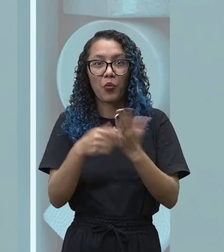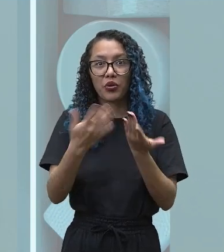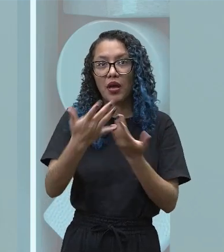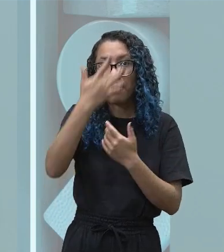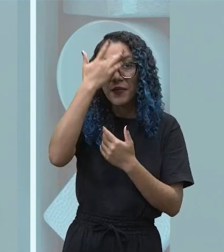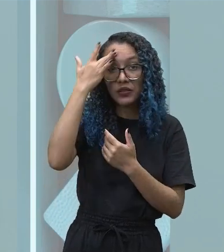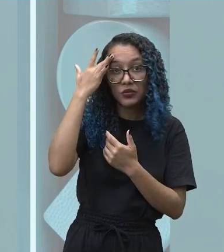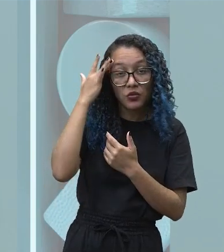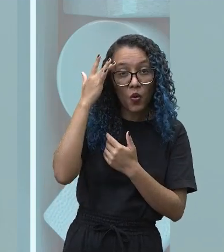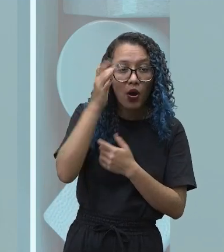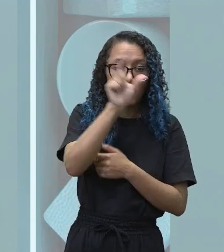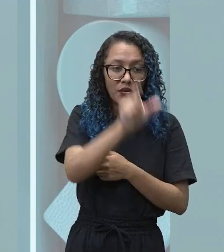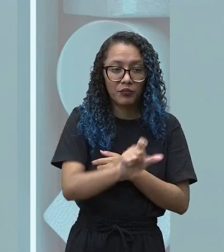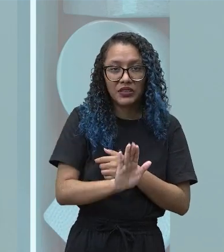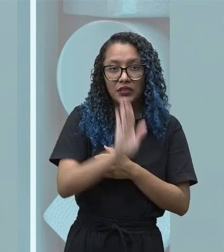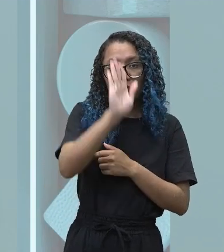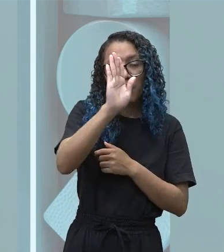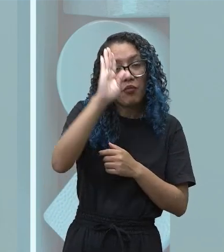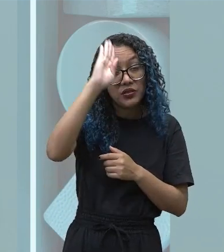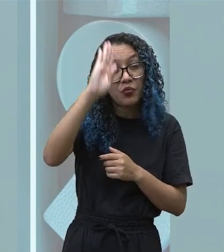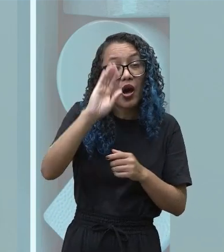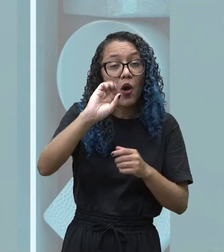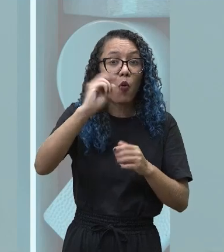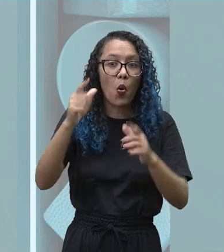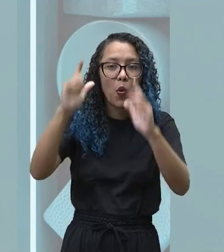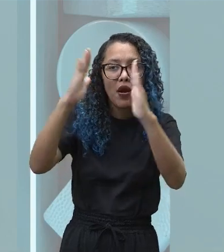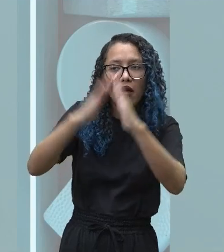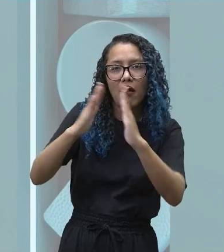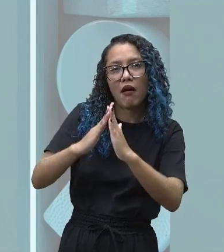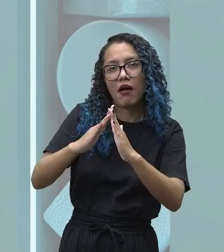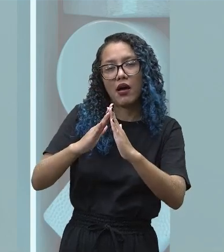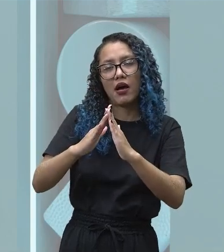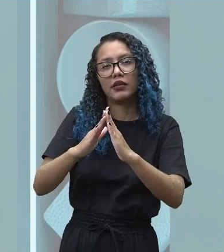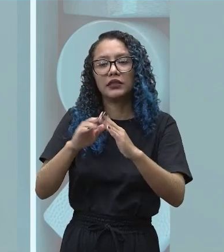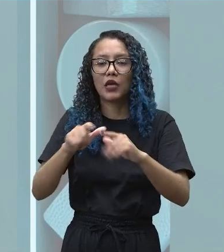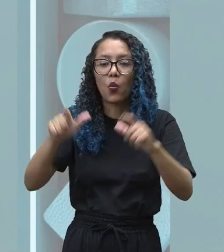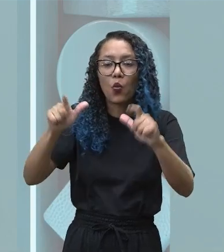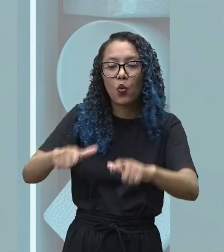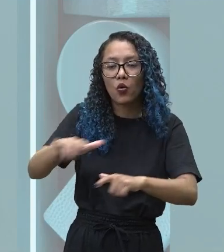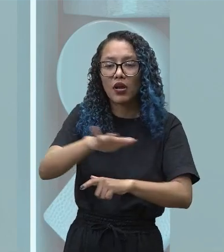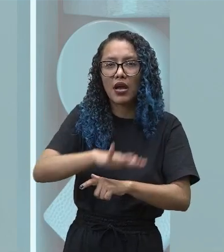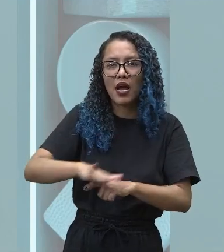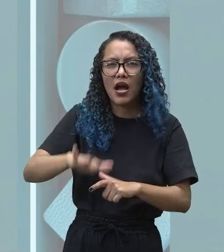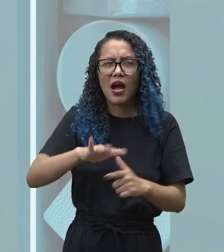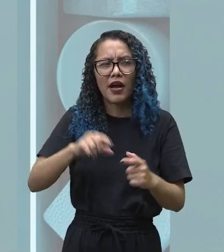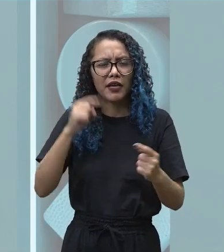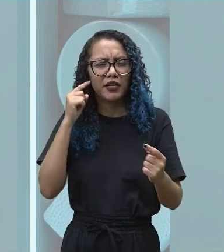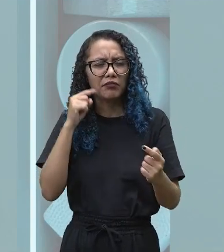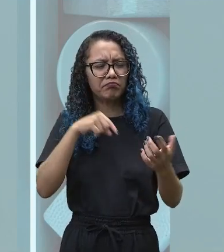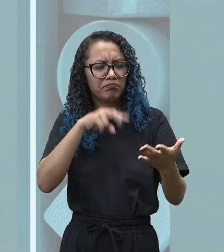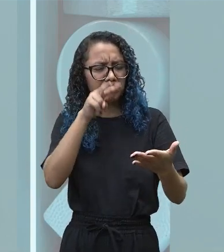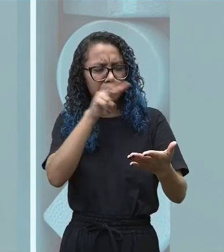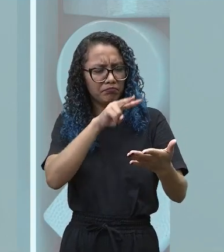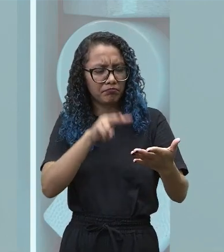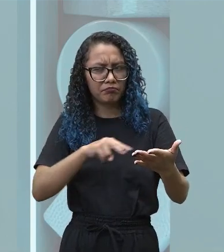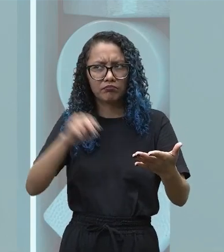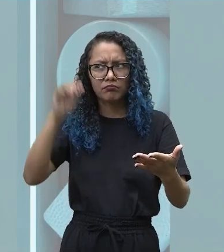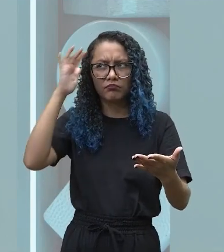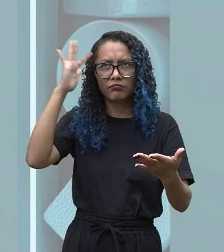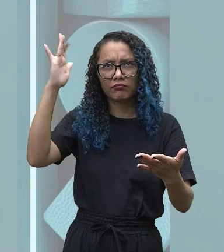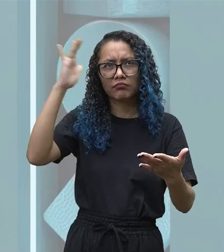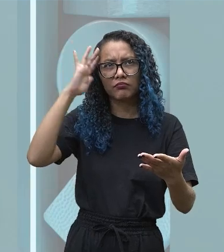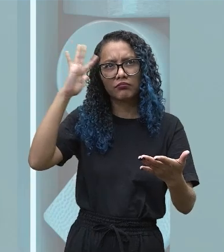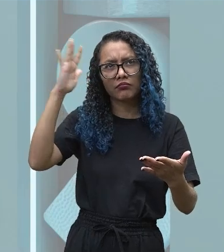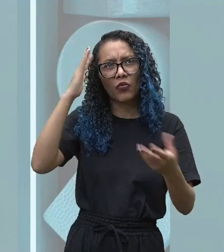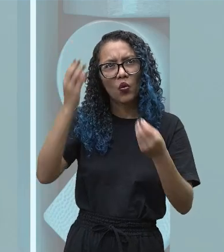ou como que é aquele cenário. E a gente começa a imaginar como é aquele ambiente. Então, esse é